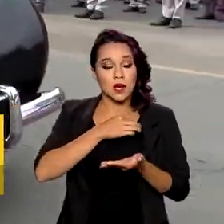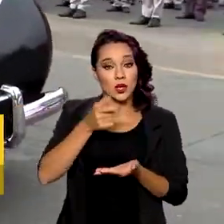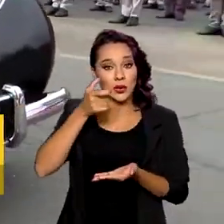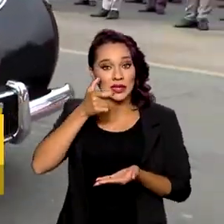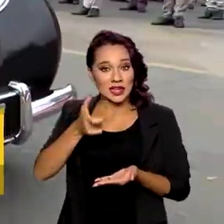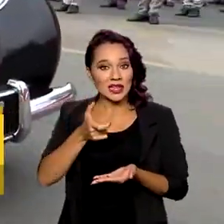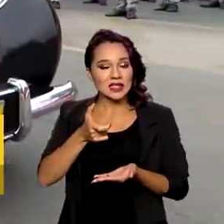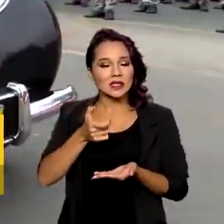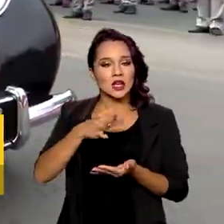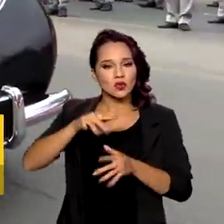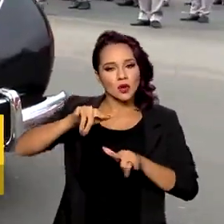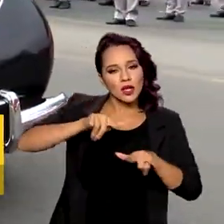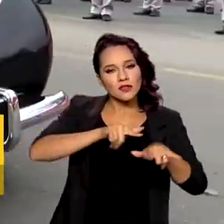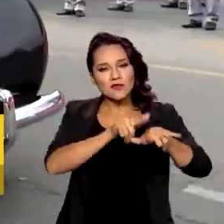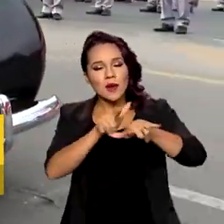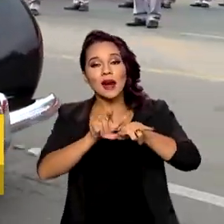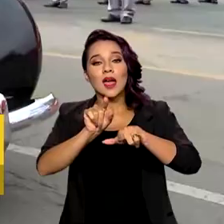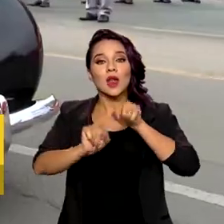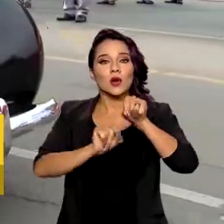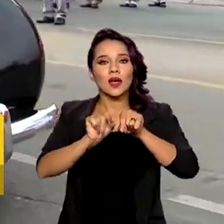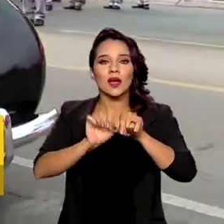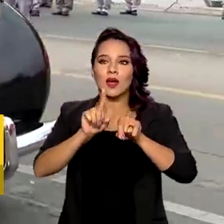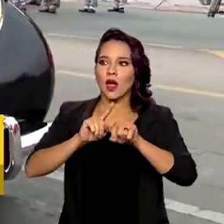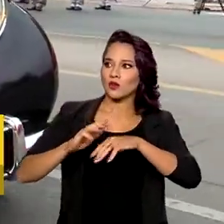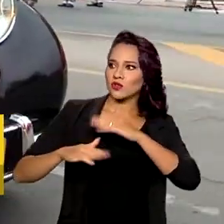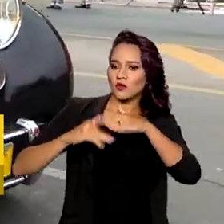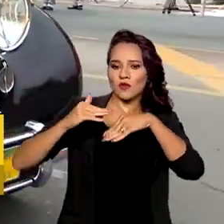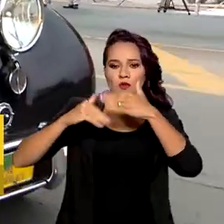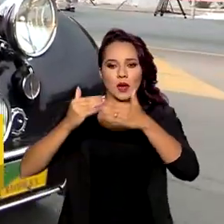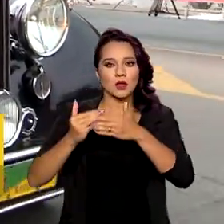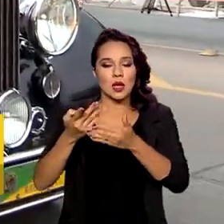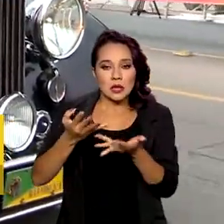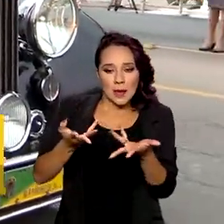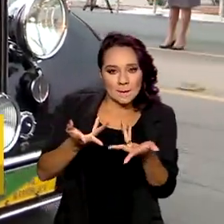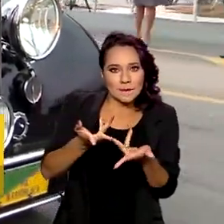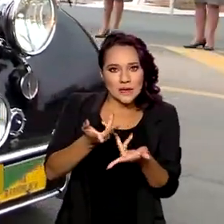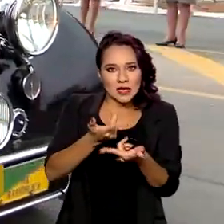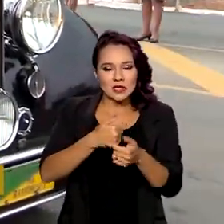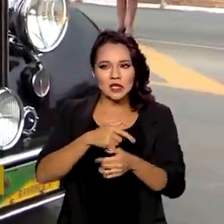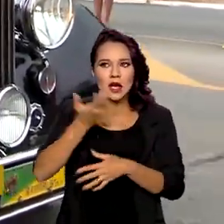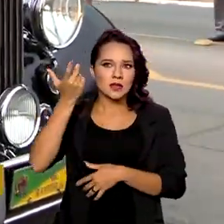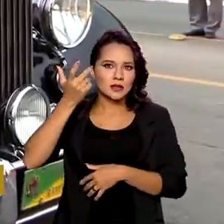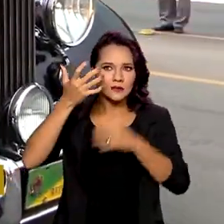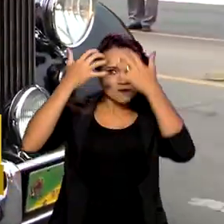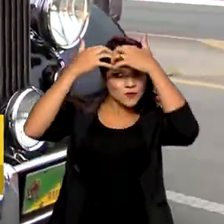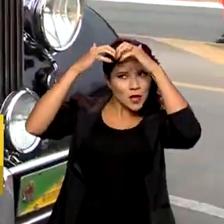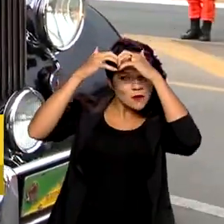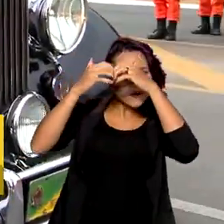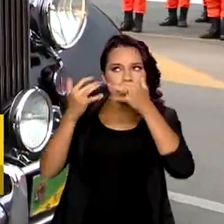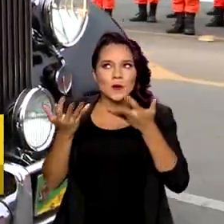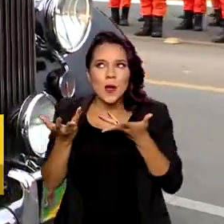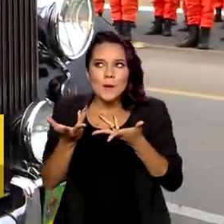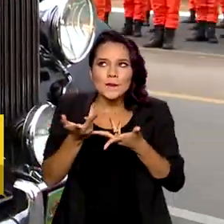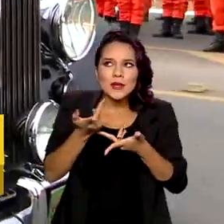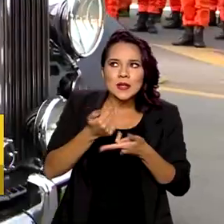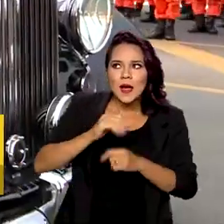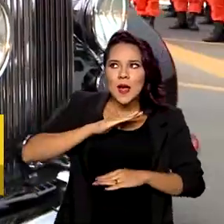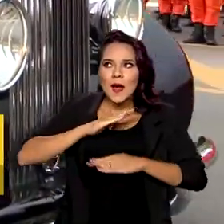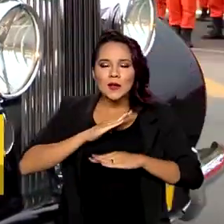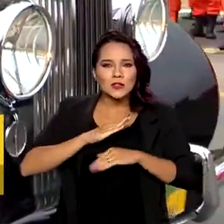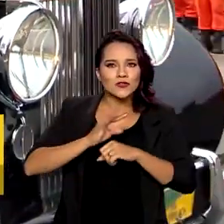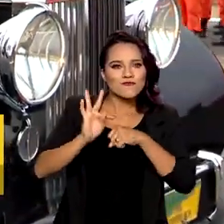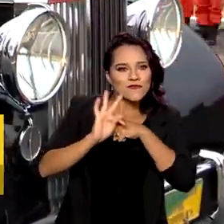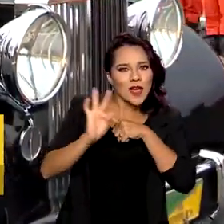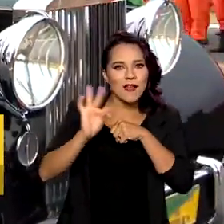da Fumaça é de fomentar o desenvolvimento da habilidade cognitiva, né, dos pilotos, a sua capacidade técnica,